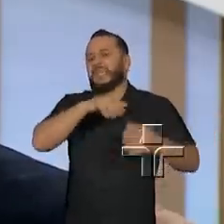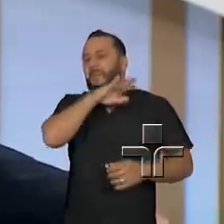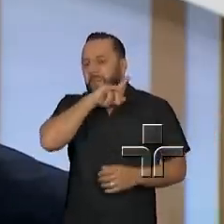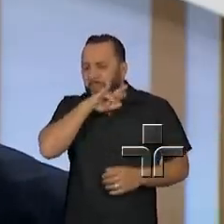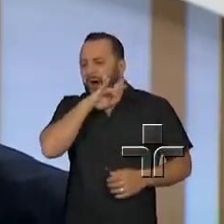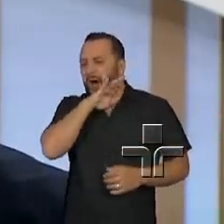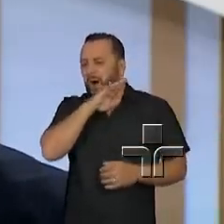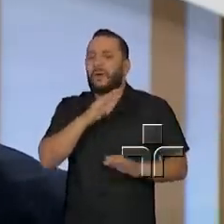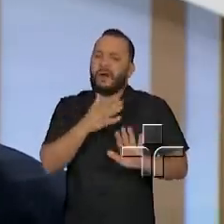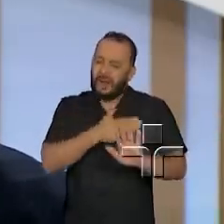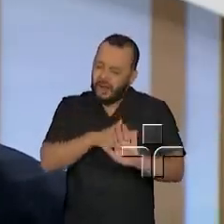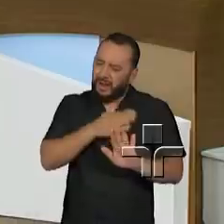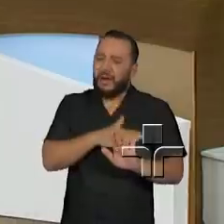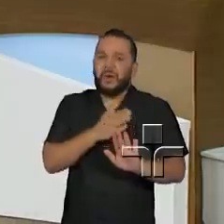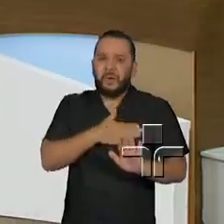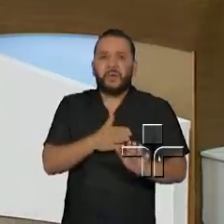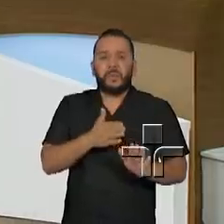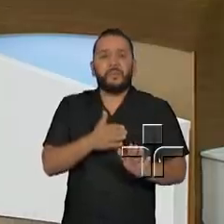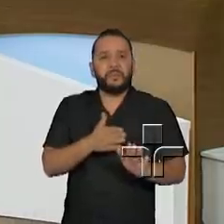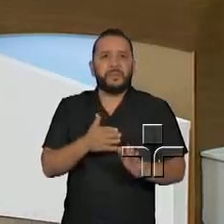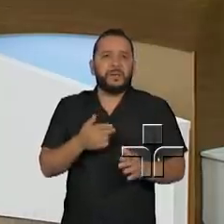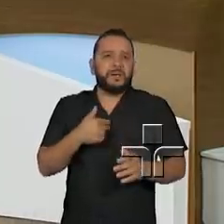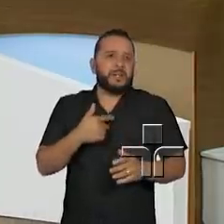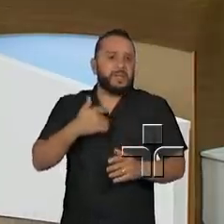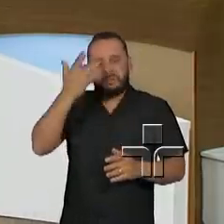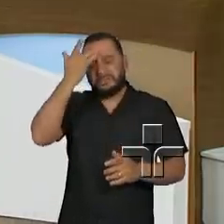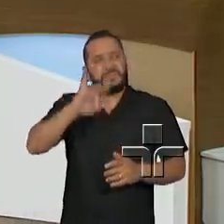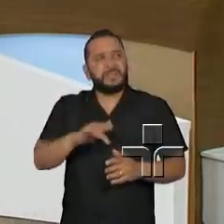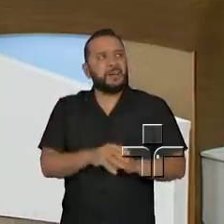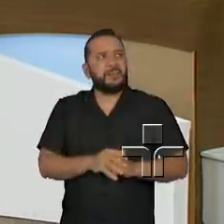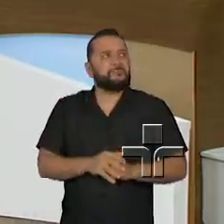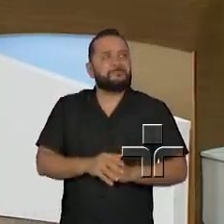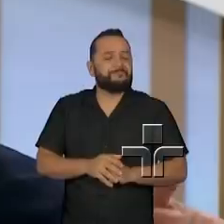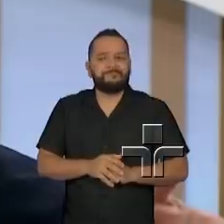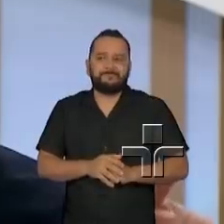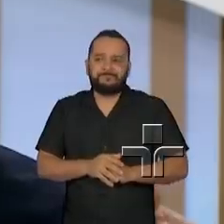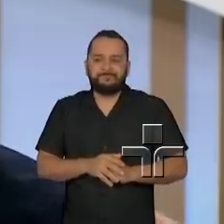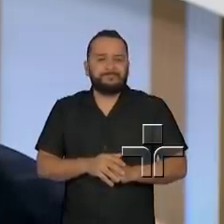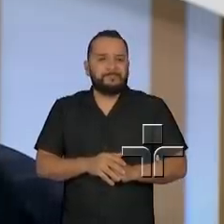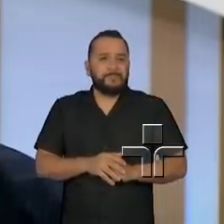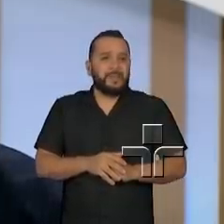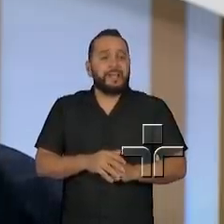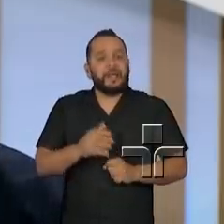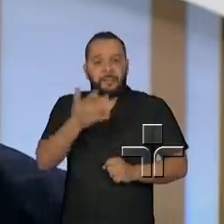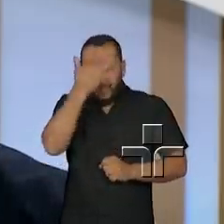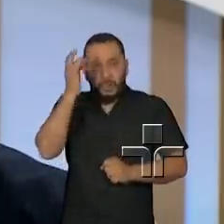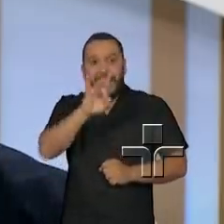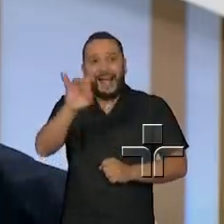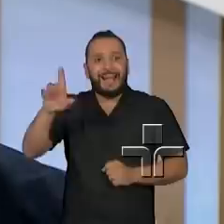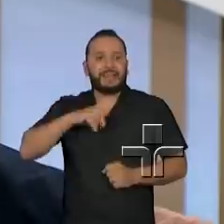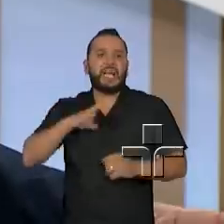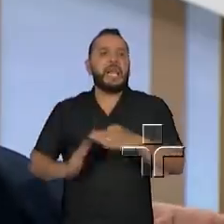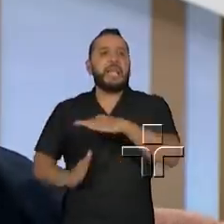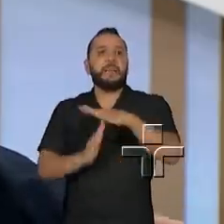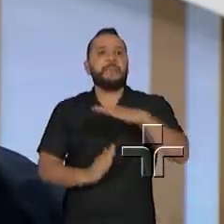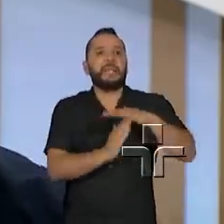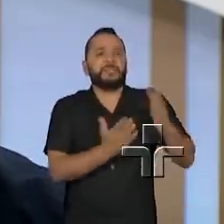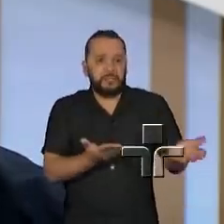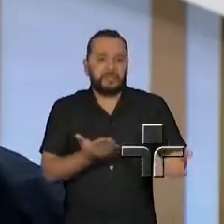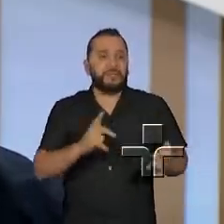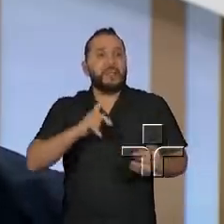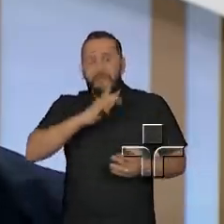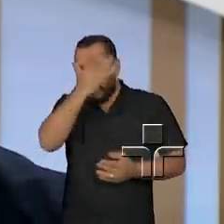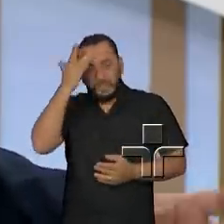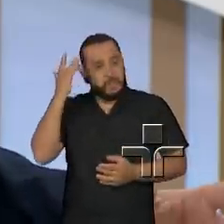ainda não deu certo. Agora, qual é o limiar? Eu não sei qual é o limiar. Cada um tem o seu. Eu conheço várias pessoas cujo limiar já foi